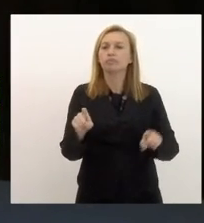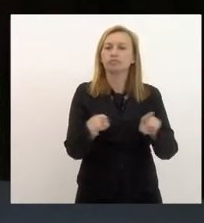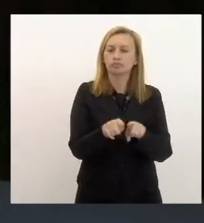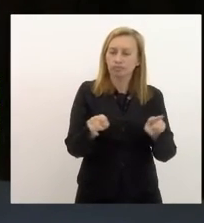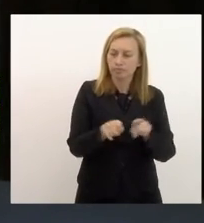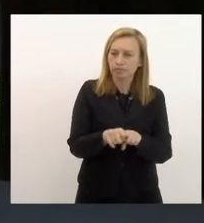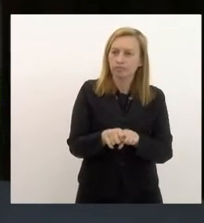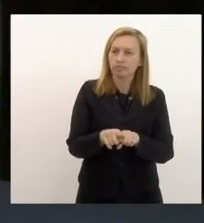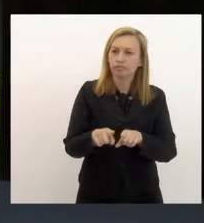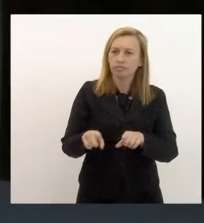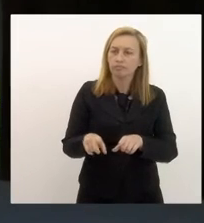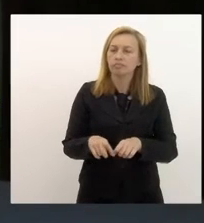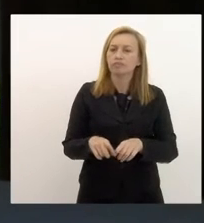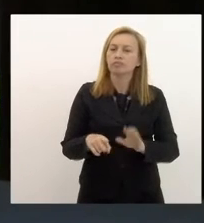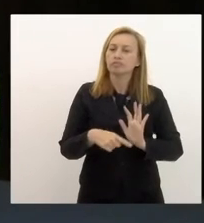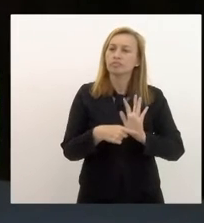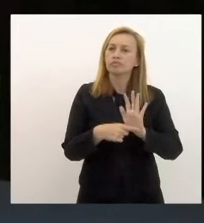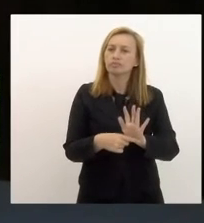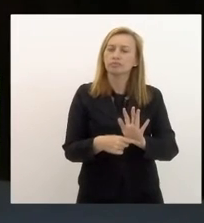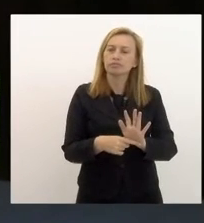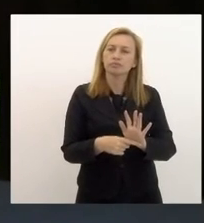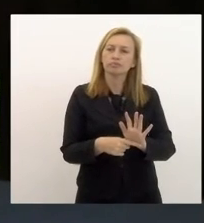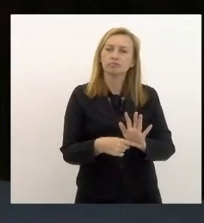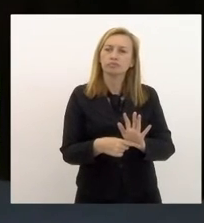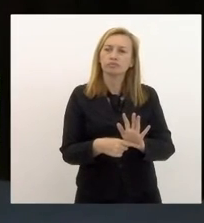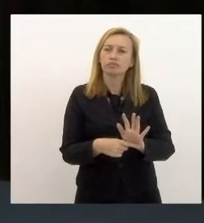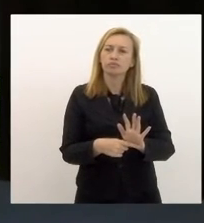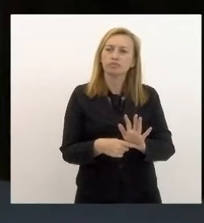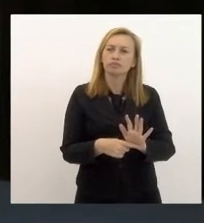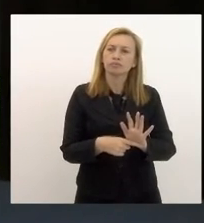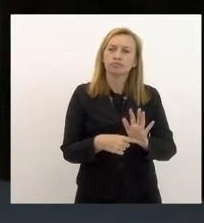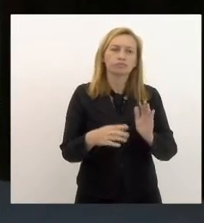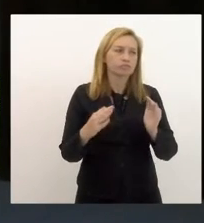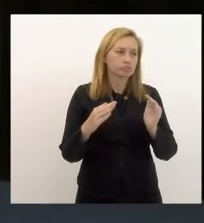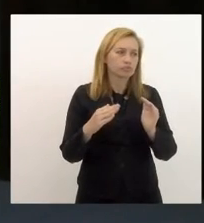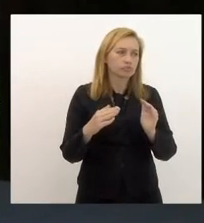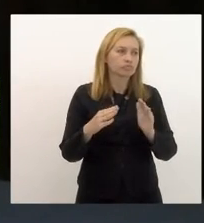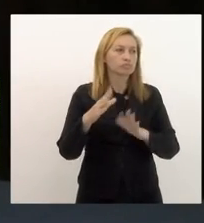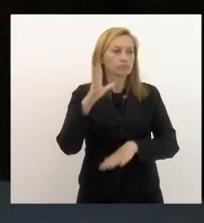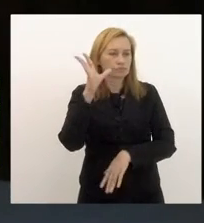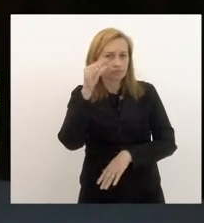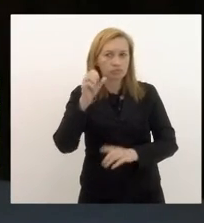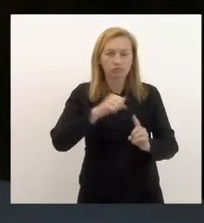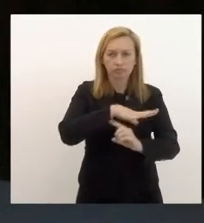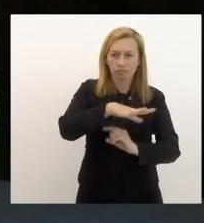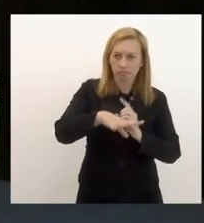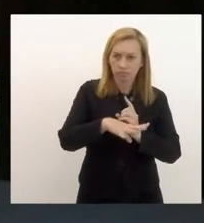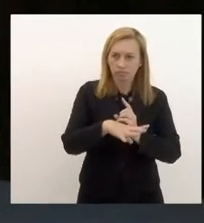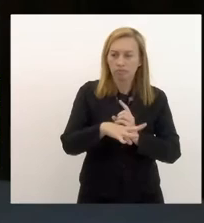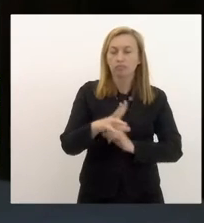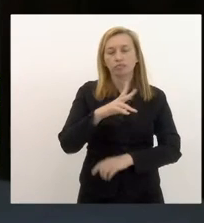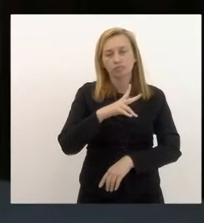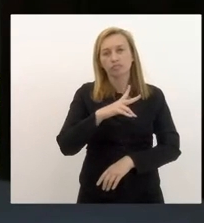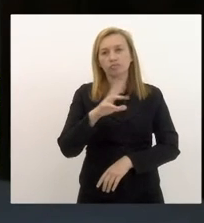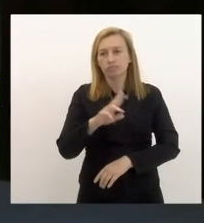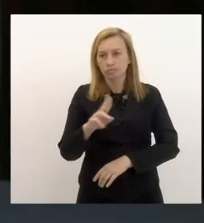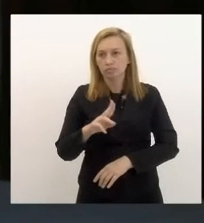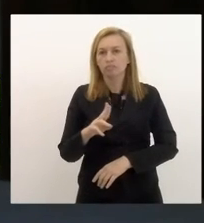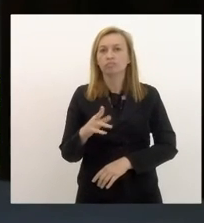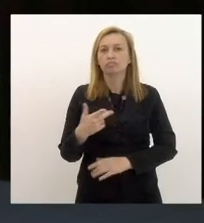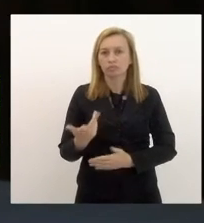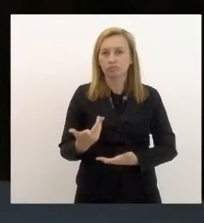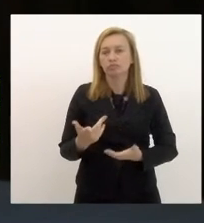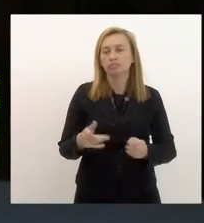tem esse viés de atender a demandas de habitação de interesse social com próprio nome menciona